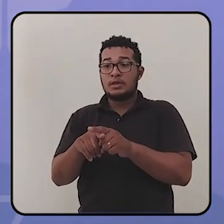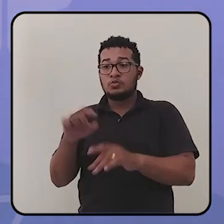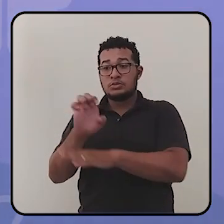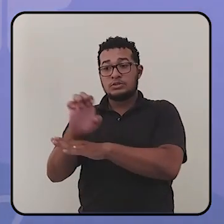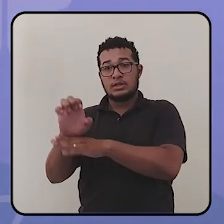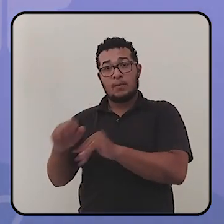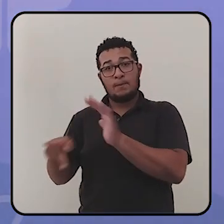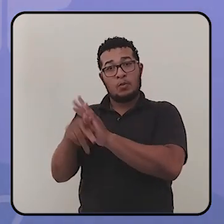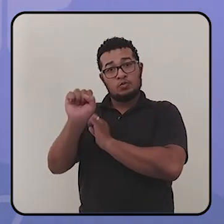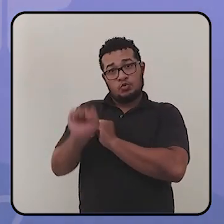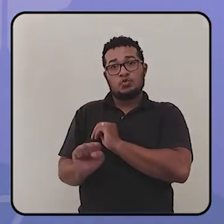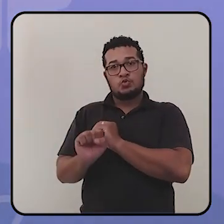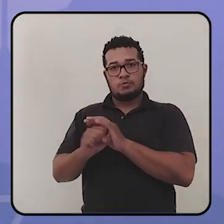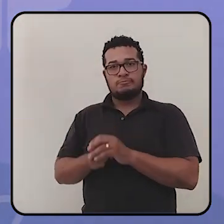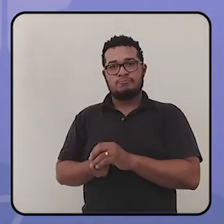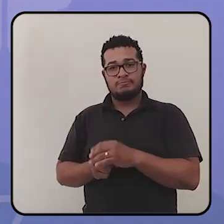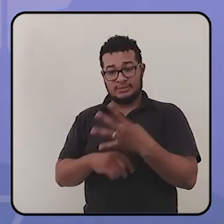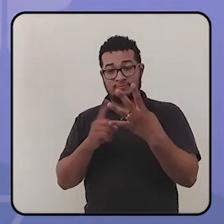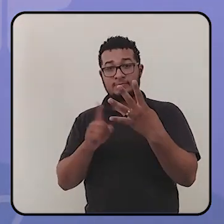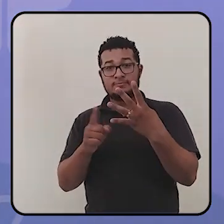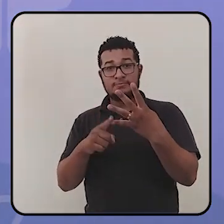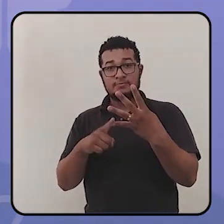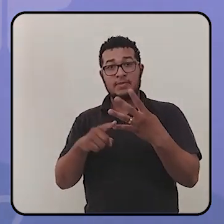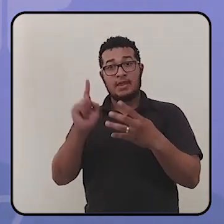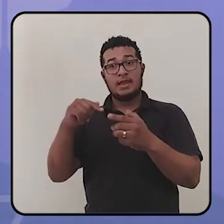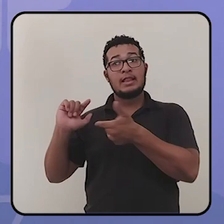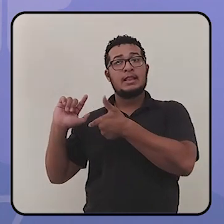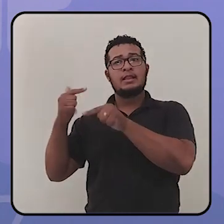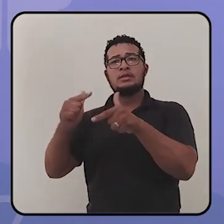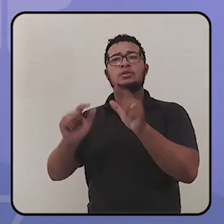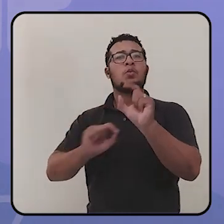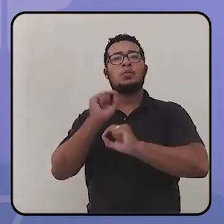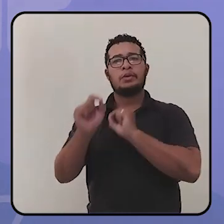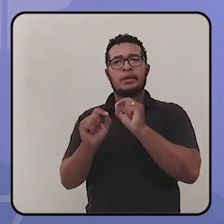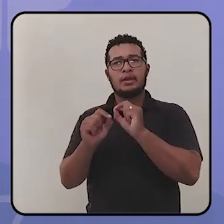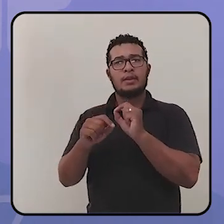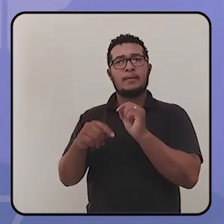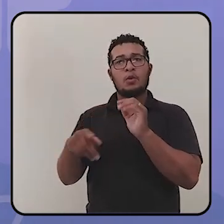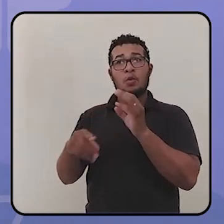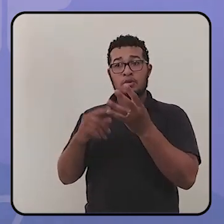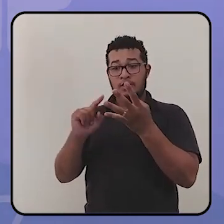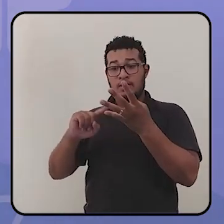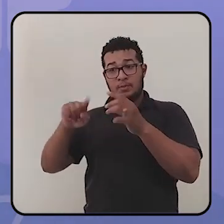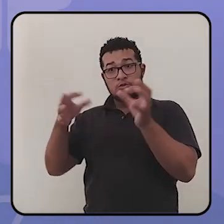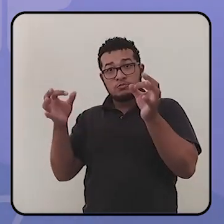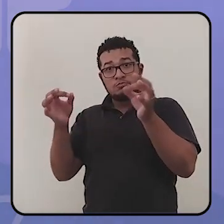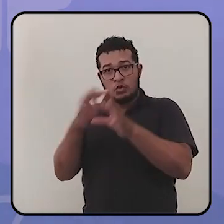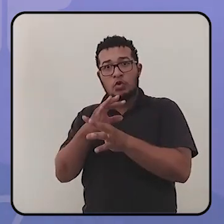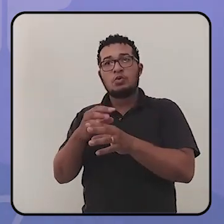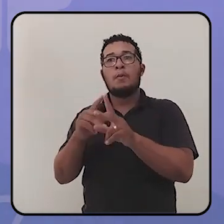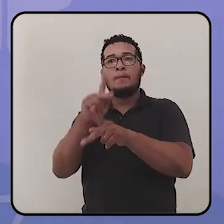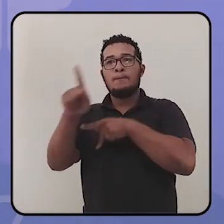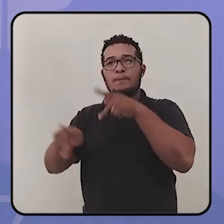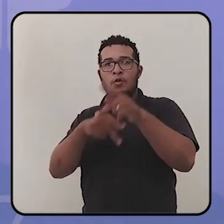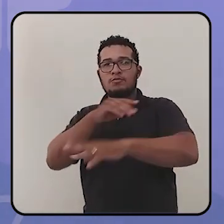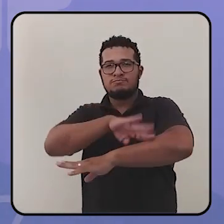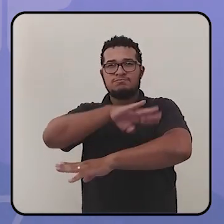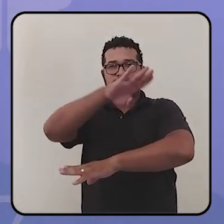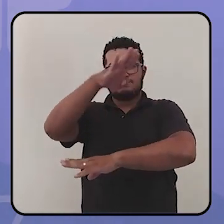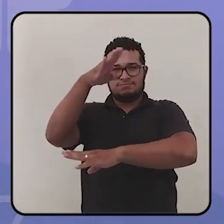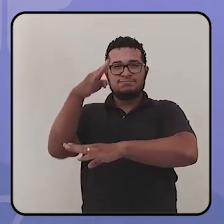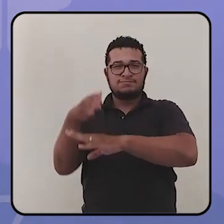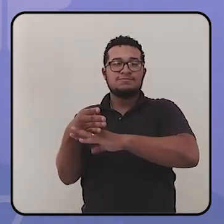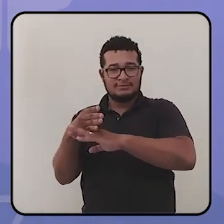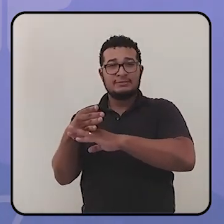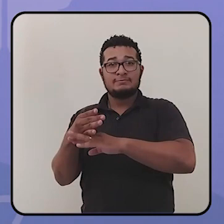Portanto, essa tradição, a tradição Itaipu, é uma tradição onde os herdeiros eram os povos do litoral ou os povos do